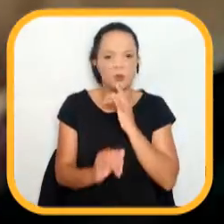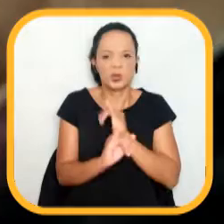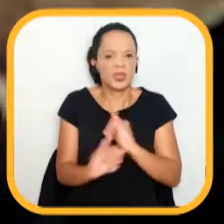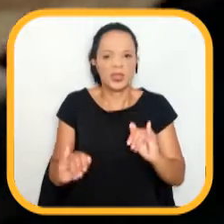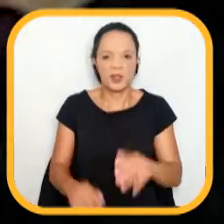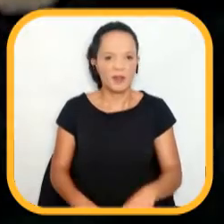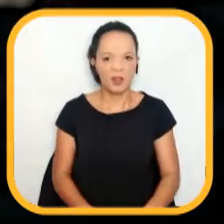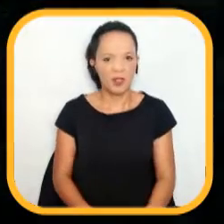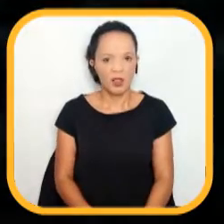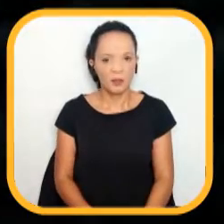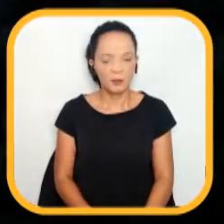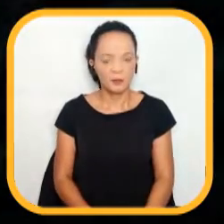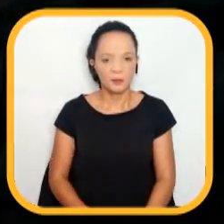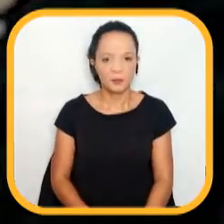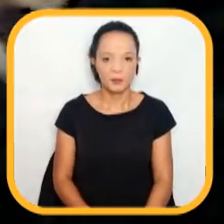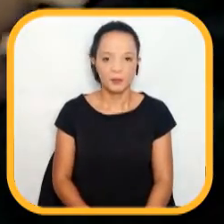Parece impossível.